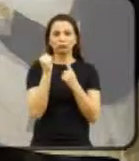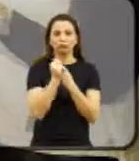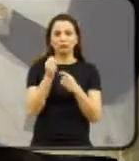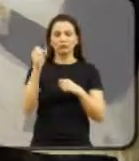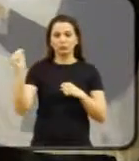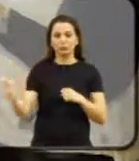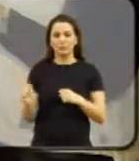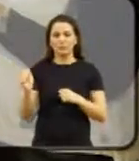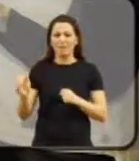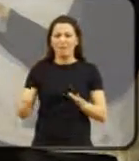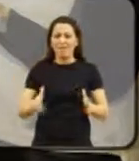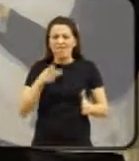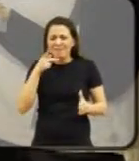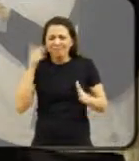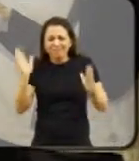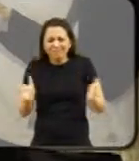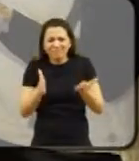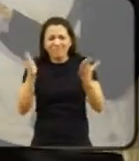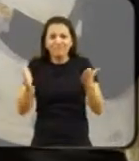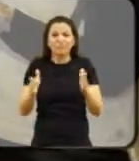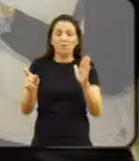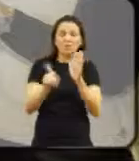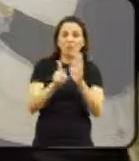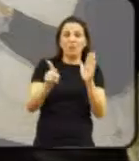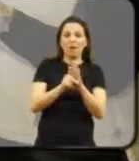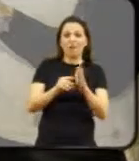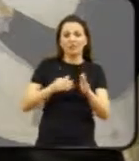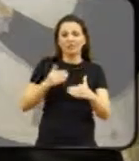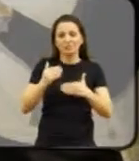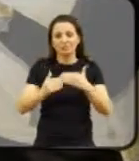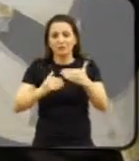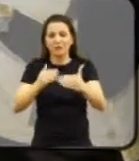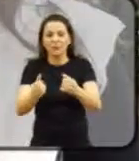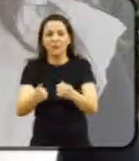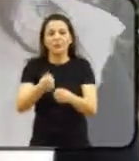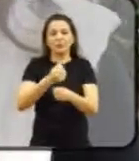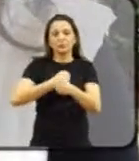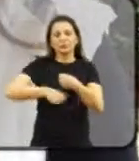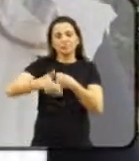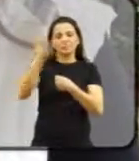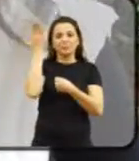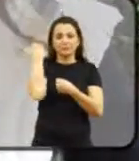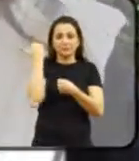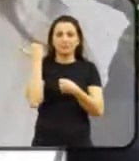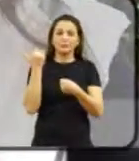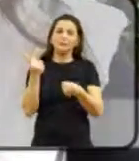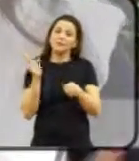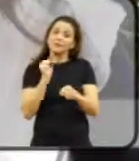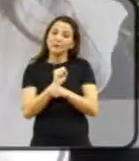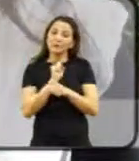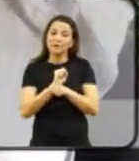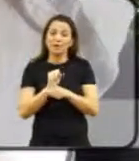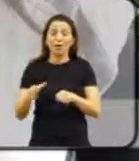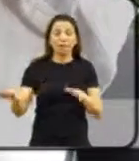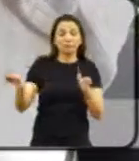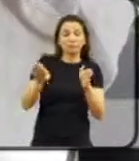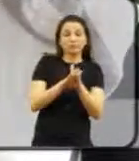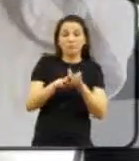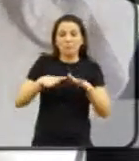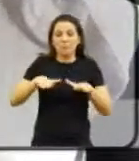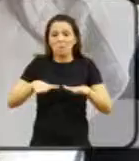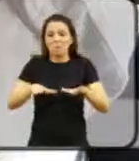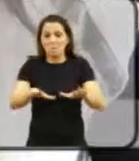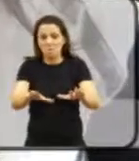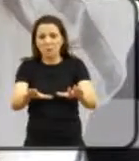com entusiasmo desse projeto que está em andamento desde o ano passado. Teve que esperar um tempo para chegar as máquinas,